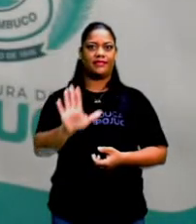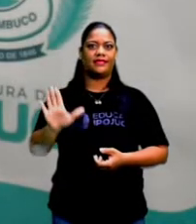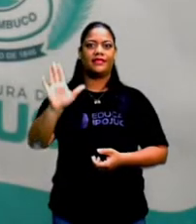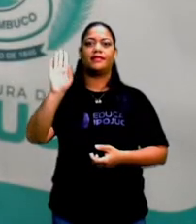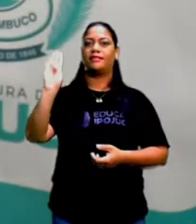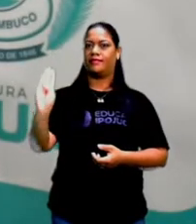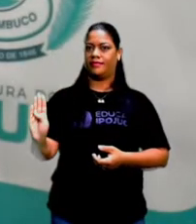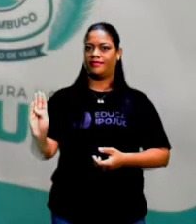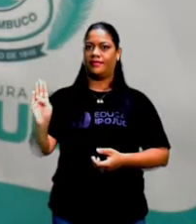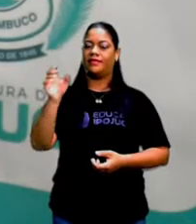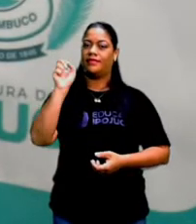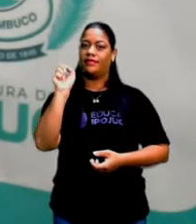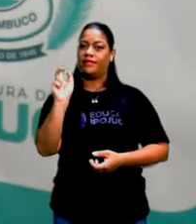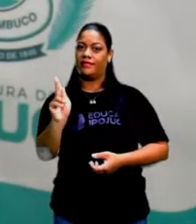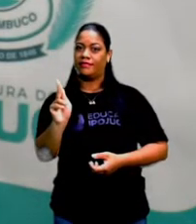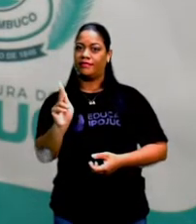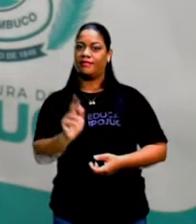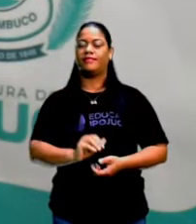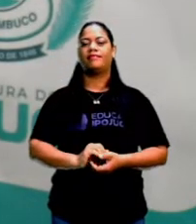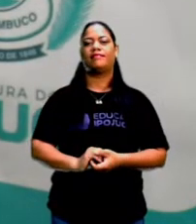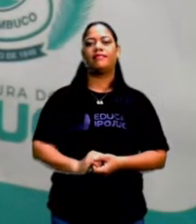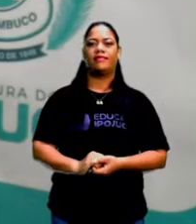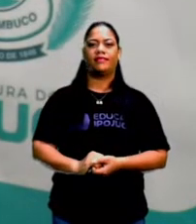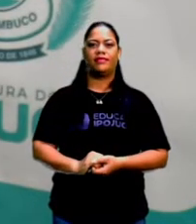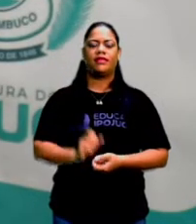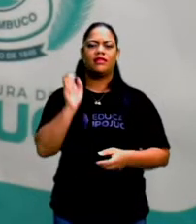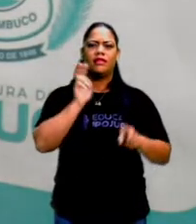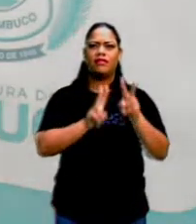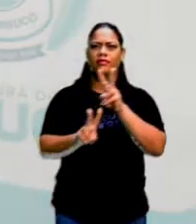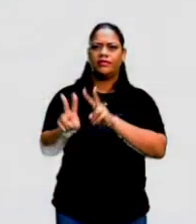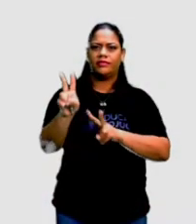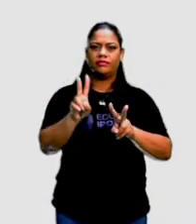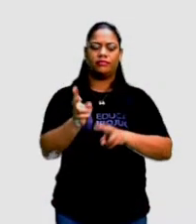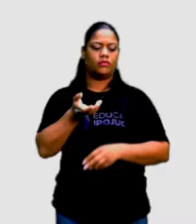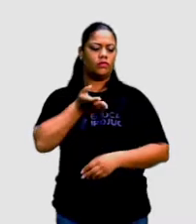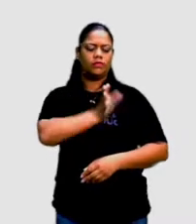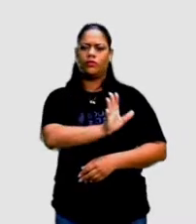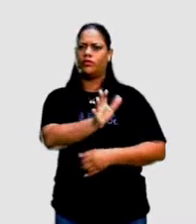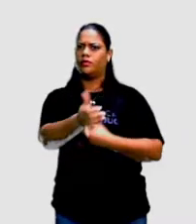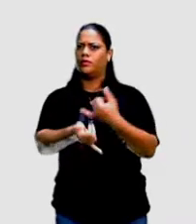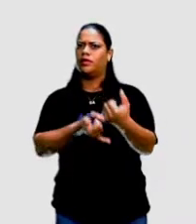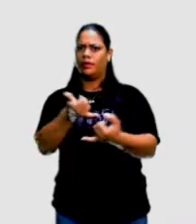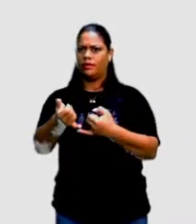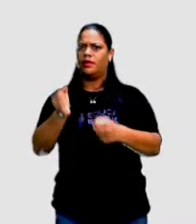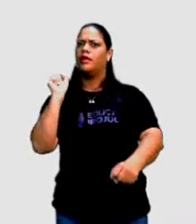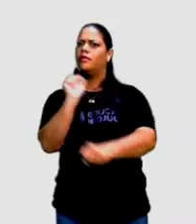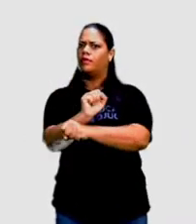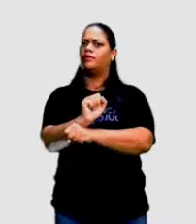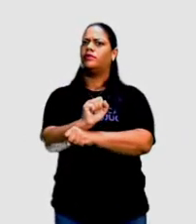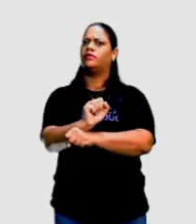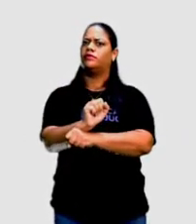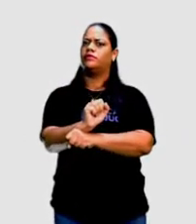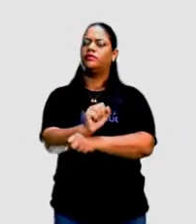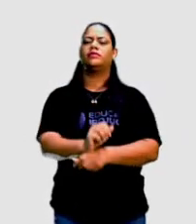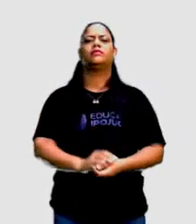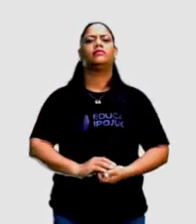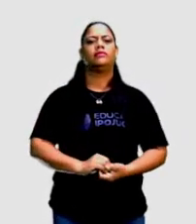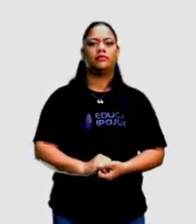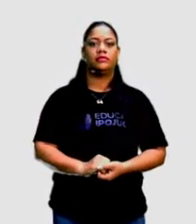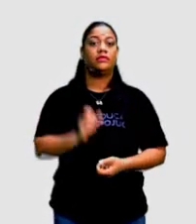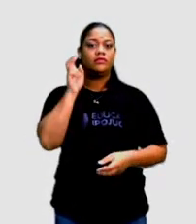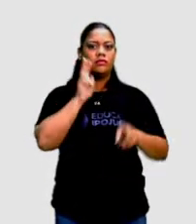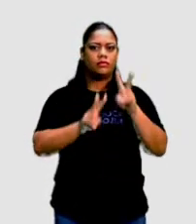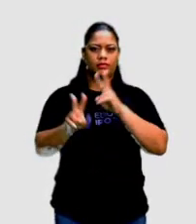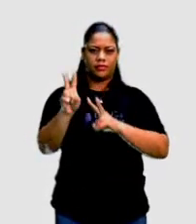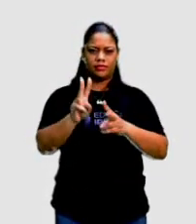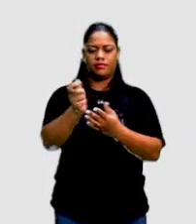B, ok? E aí observa, não gostei da brincadeira, você pode parar, observe que